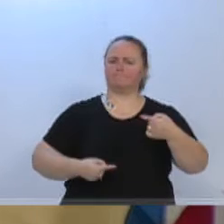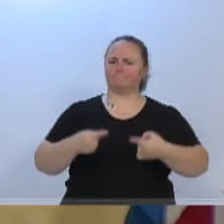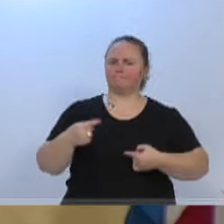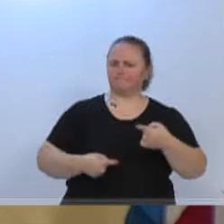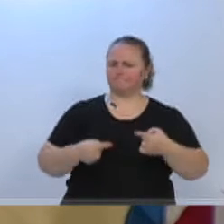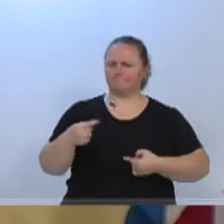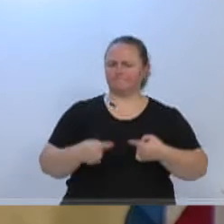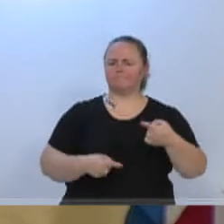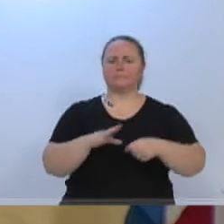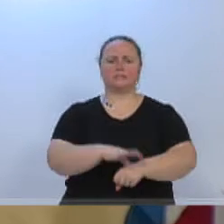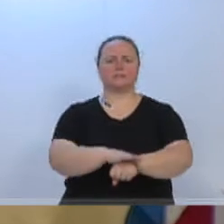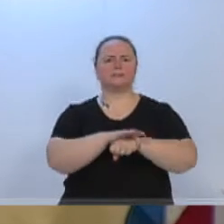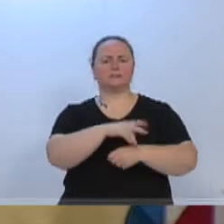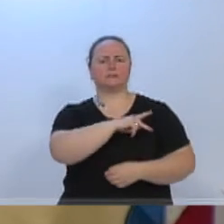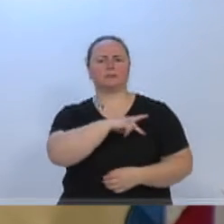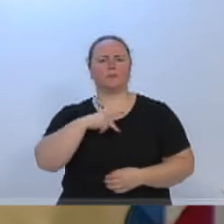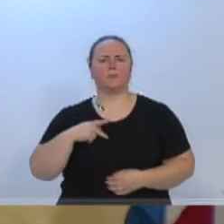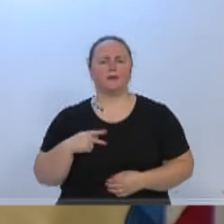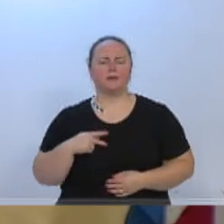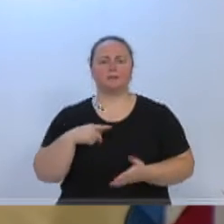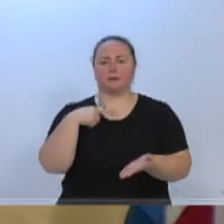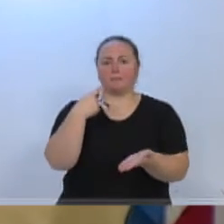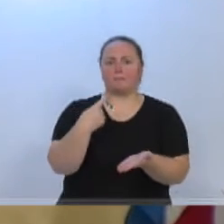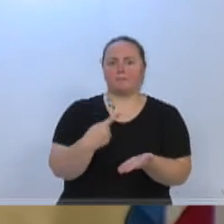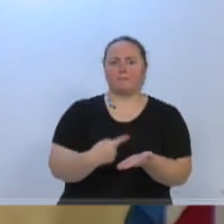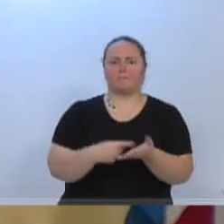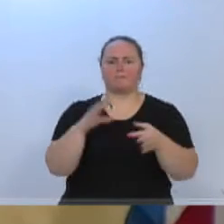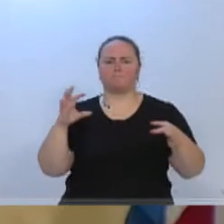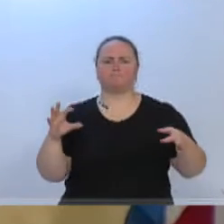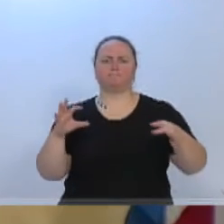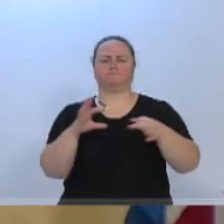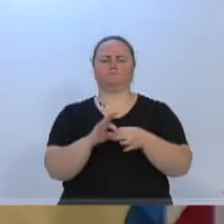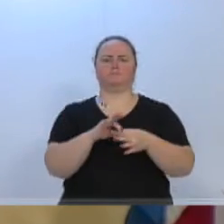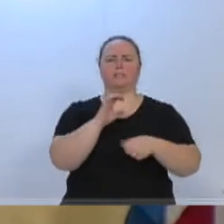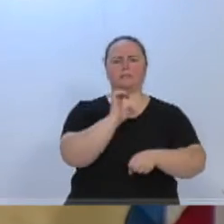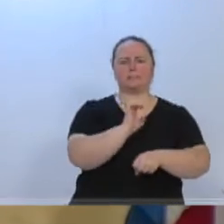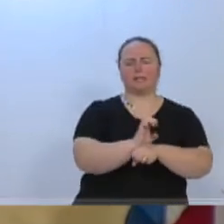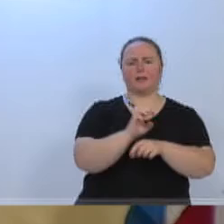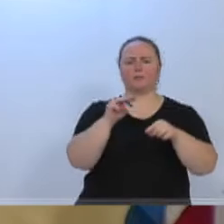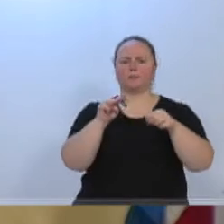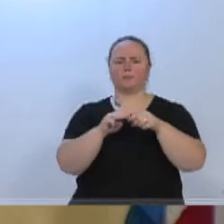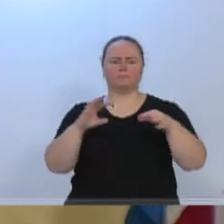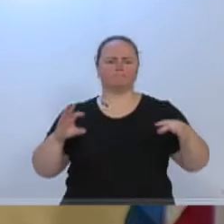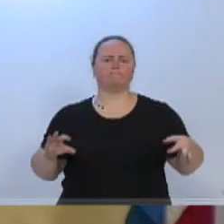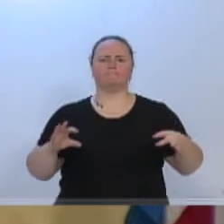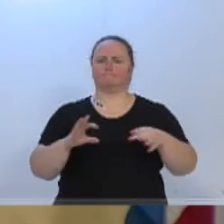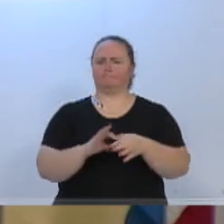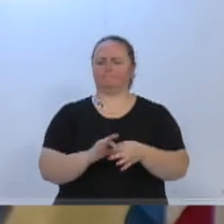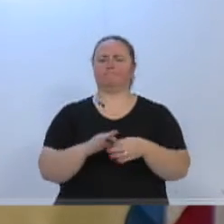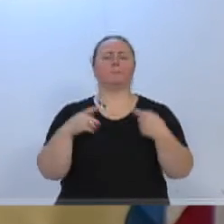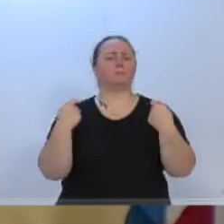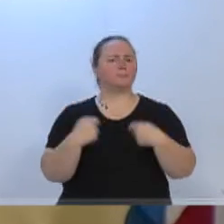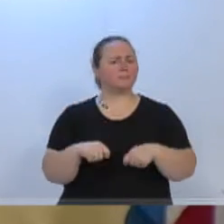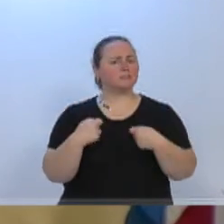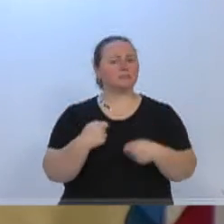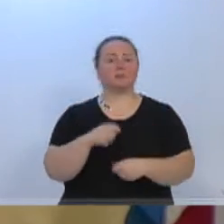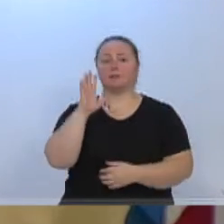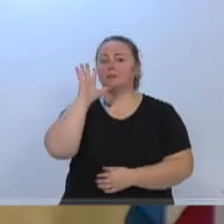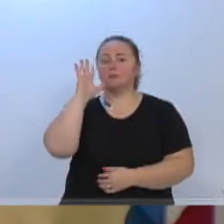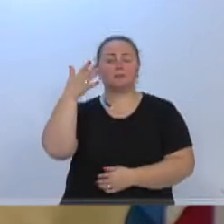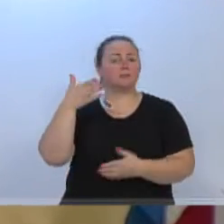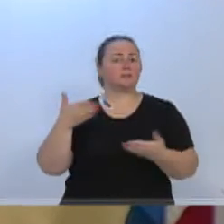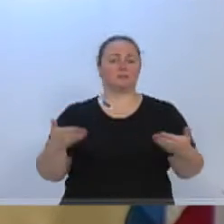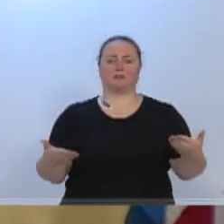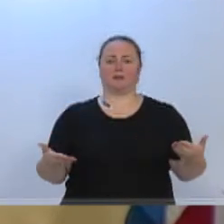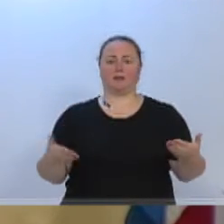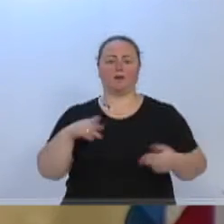segurança pública, né, da questão do pacto federativo, da competência de Estado e de município, tem que ser revisto de alguma forma, porque a população como um todo se sente